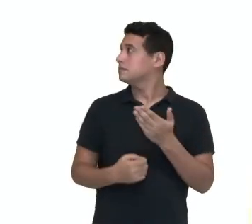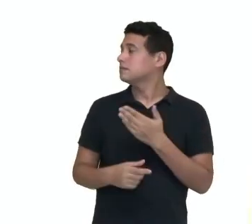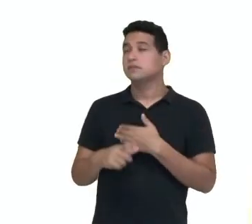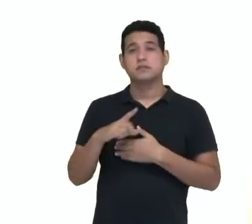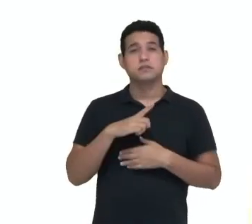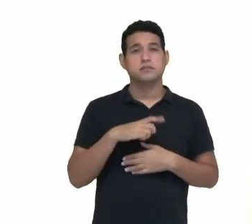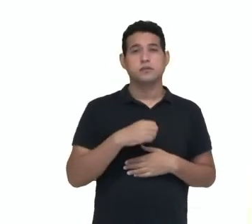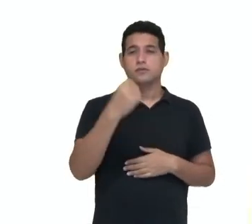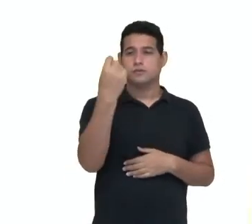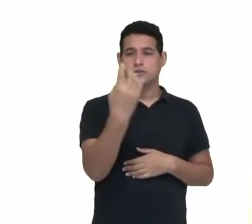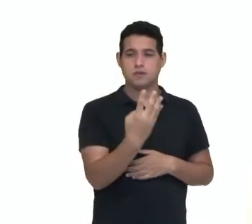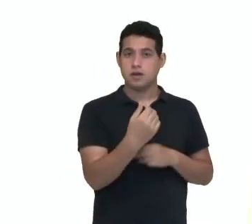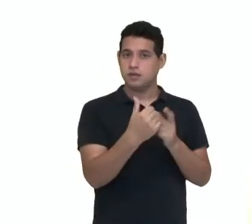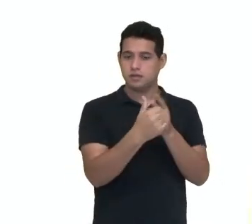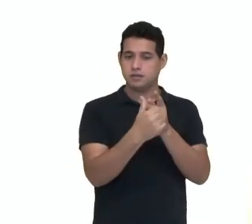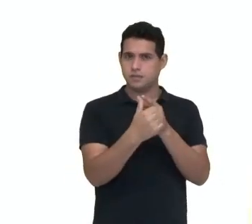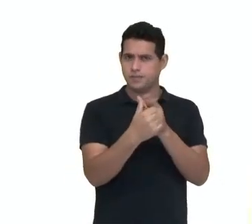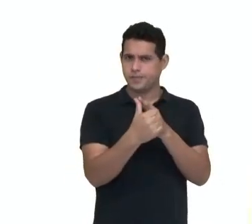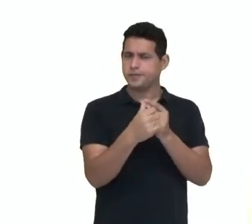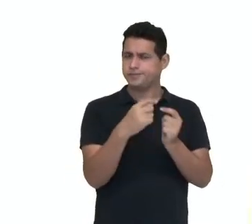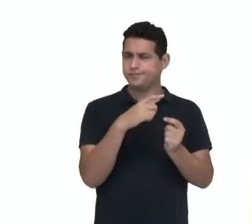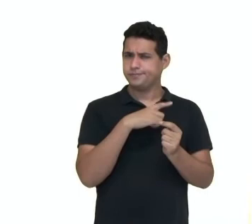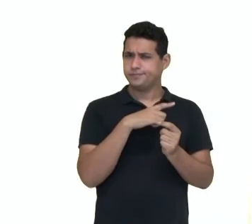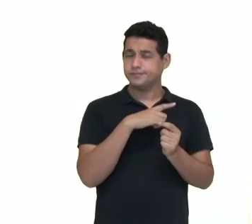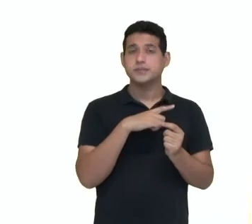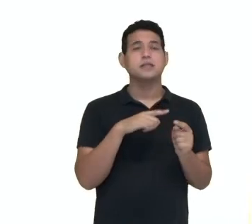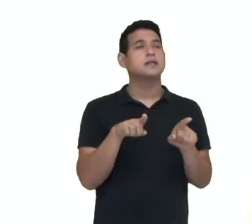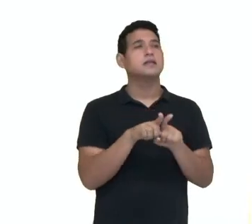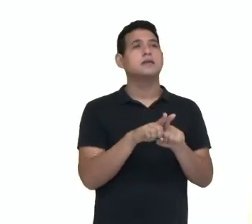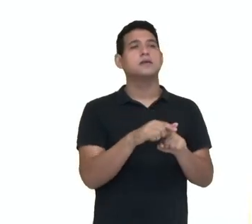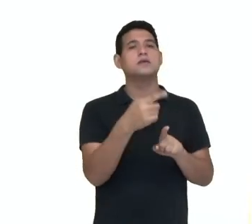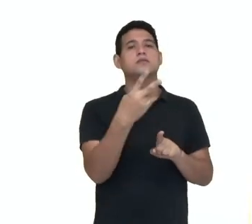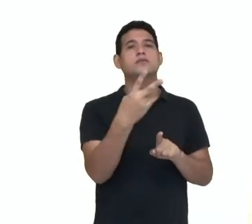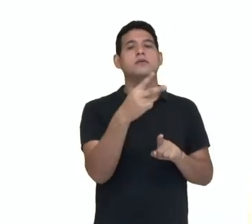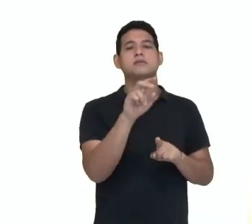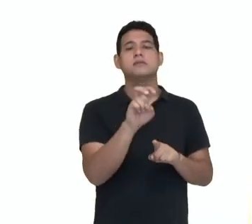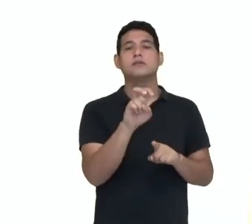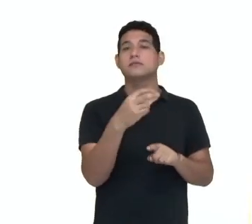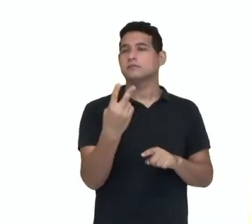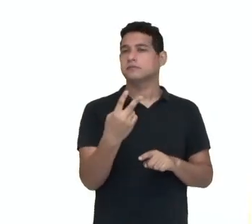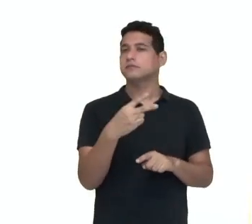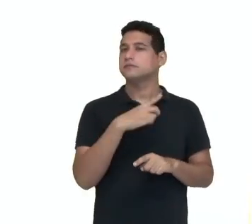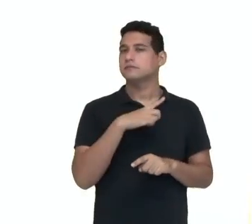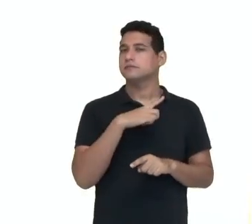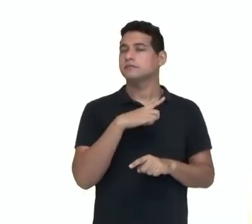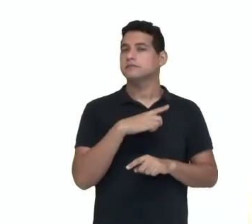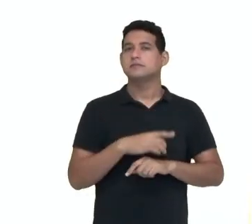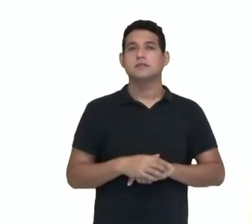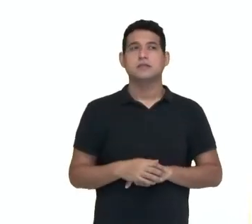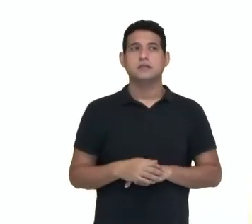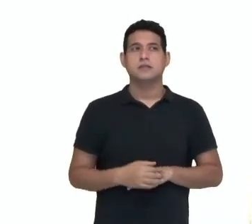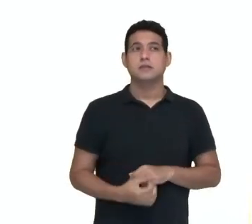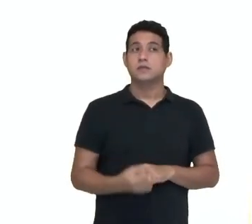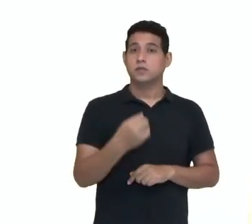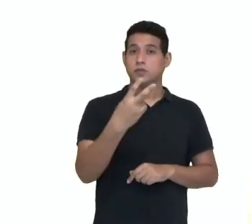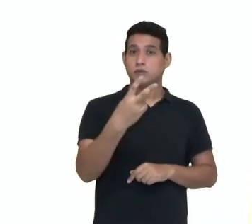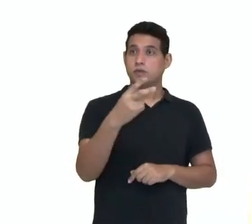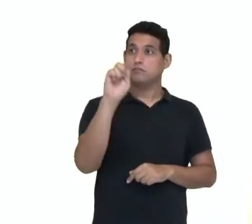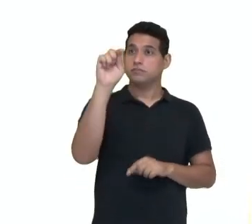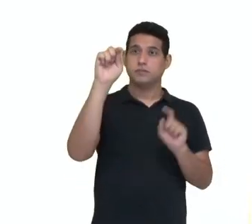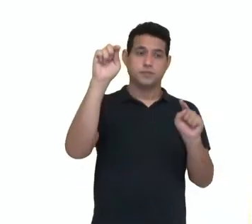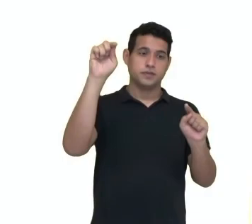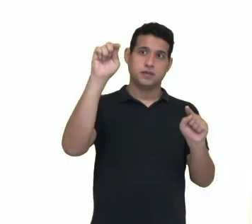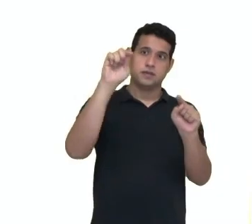1 e 4 da primeira, tá aqui, e o ponto 2 e 5 da segunda, tá aqui. 2 pontos determinam uma